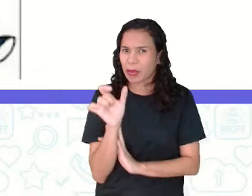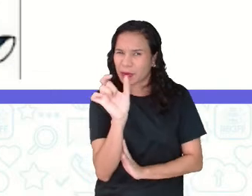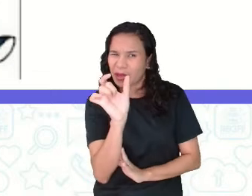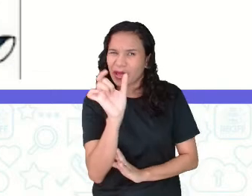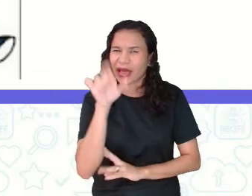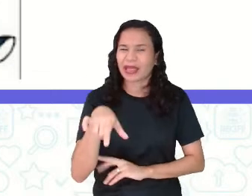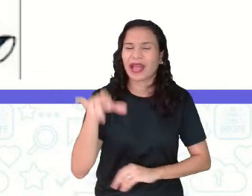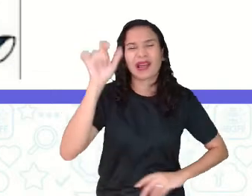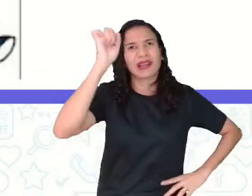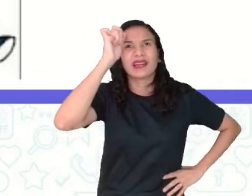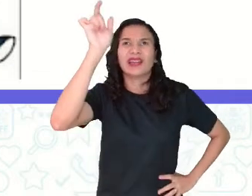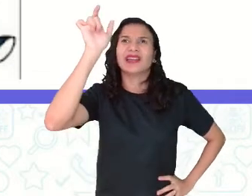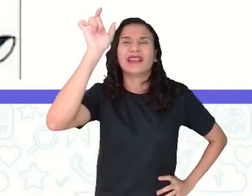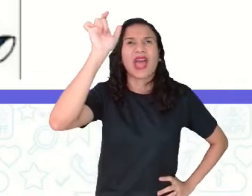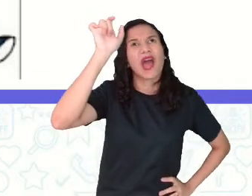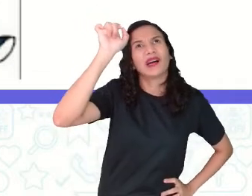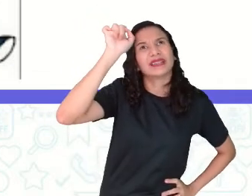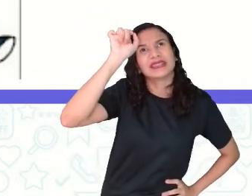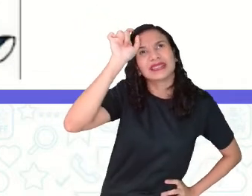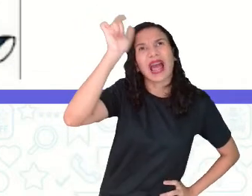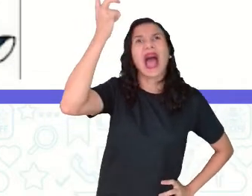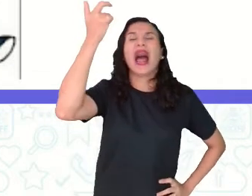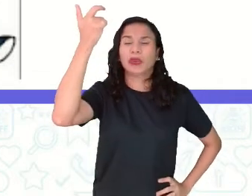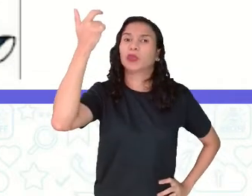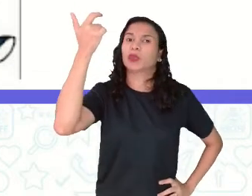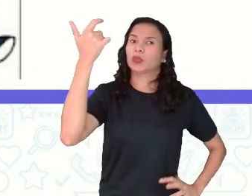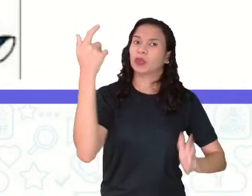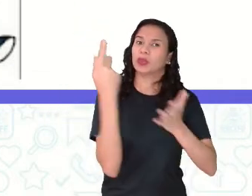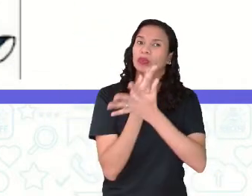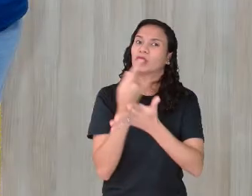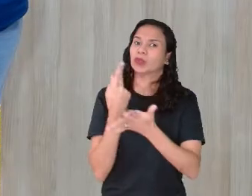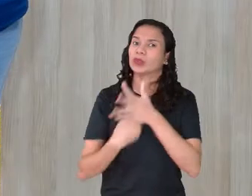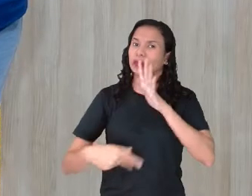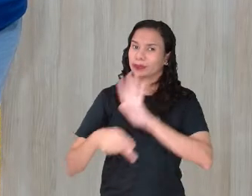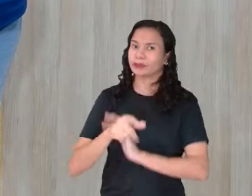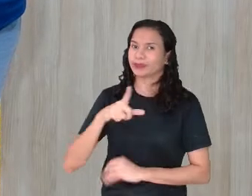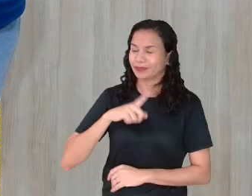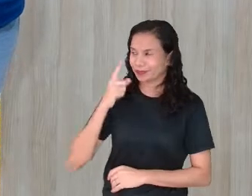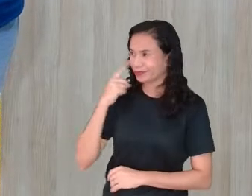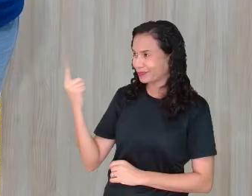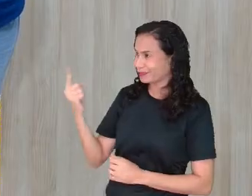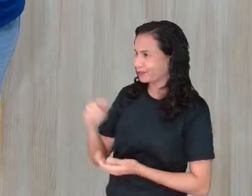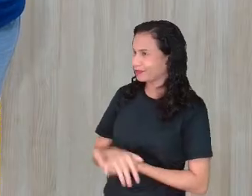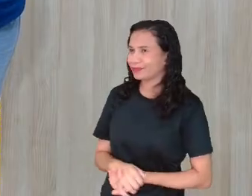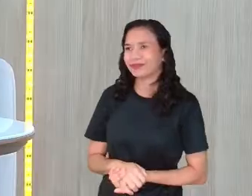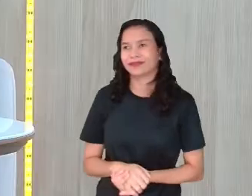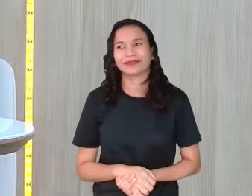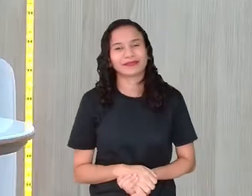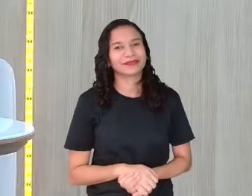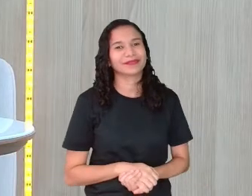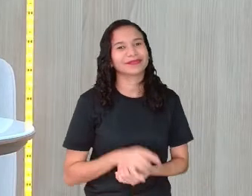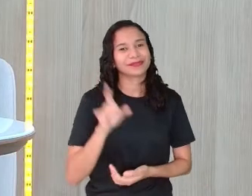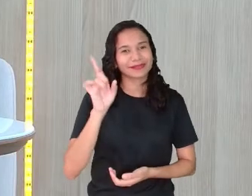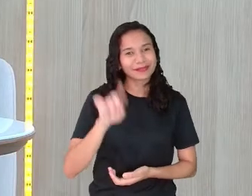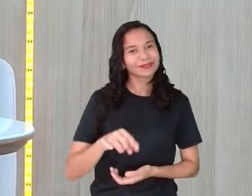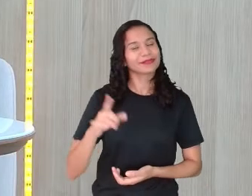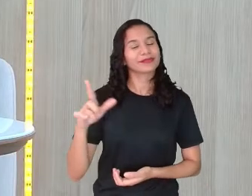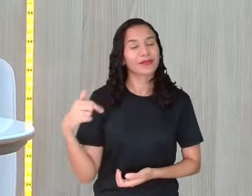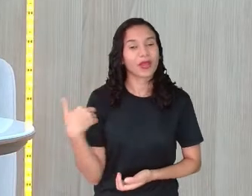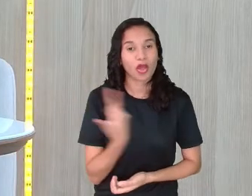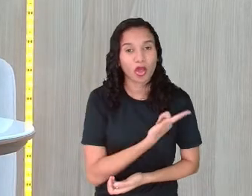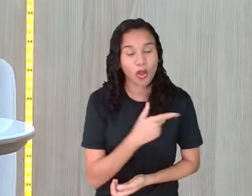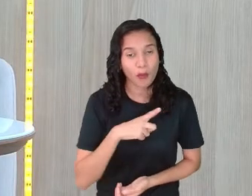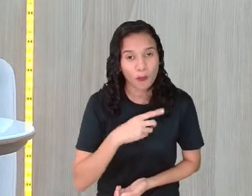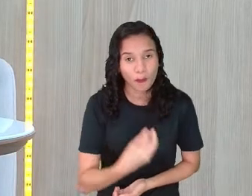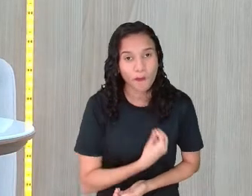né? Ele está entendendo errado ou está se fazendo, né, professora? Exatamente, O né? negócio... A gente